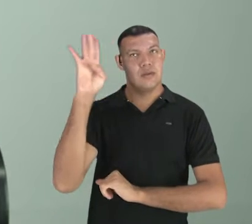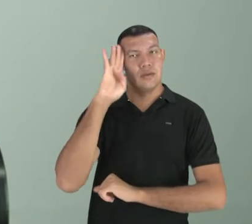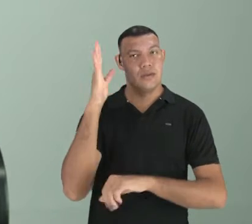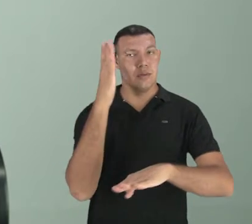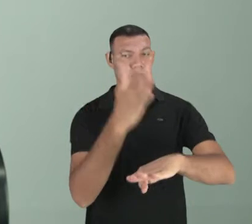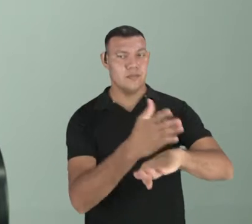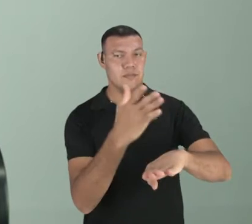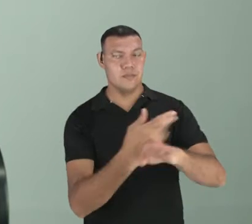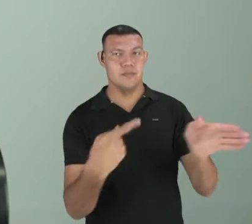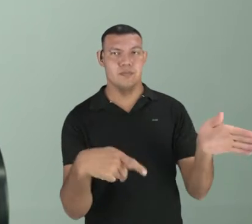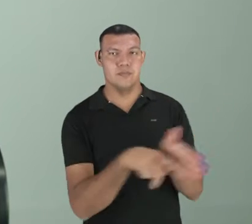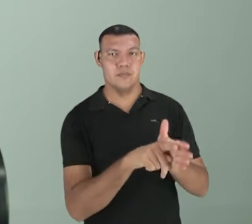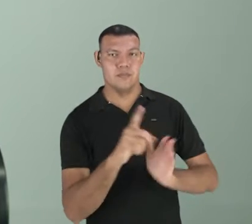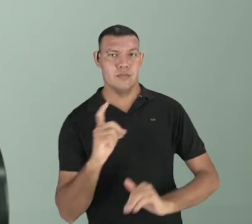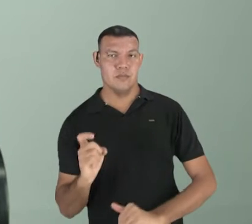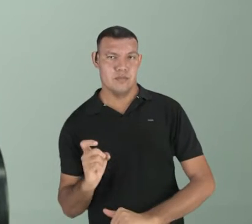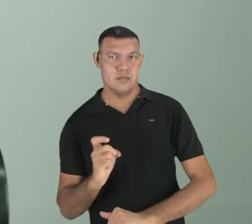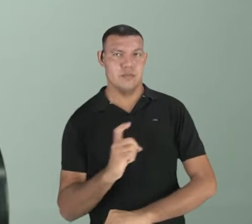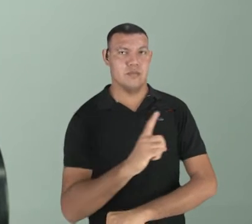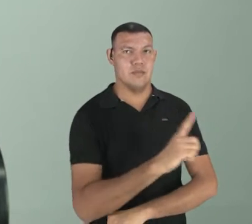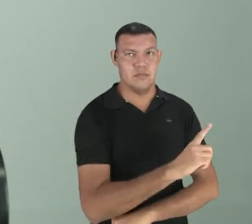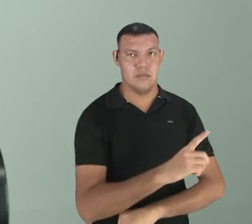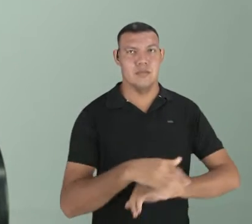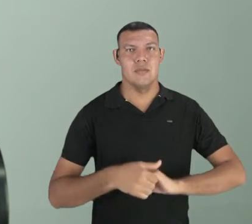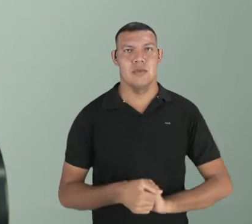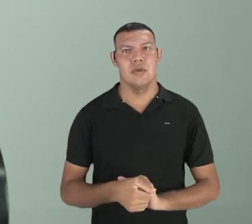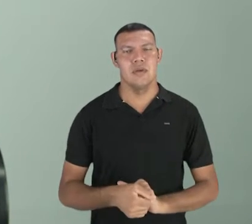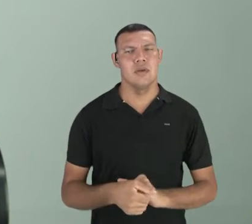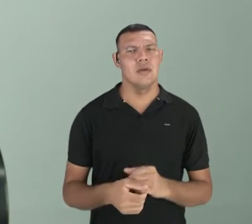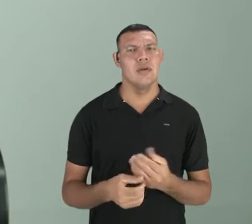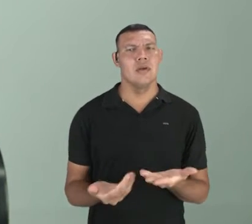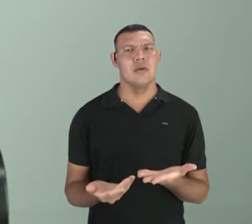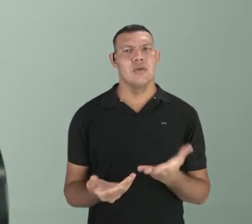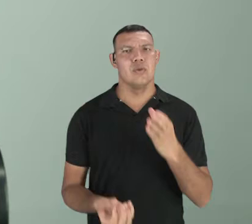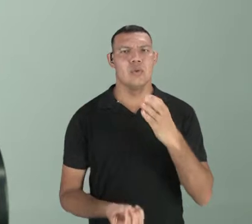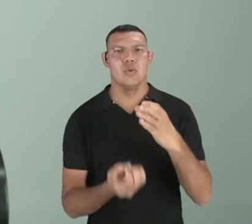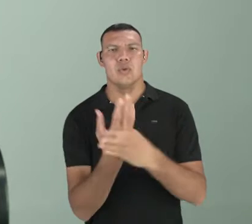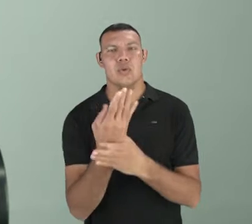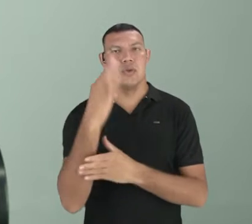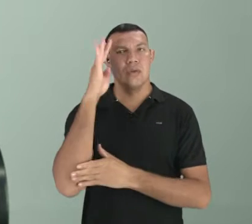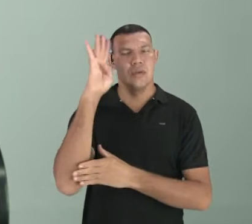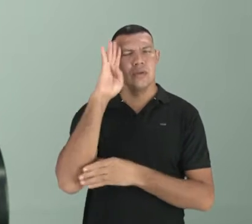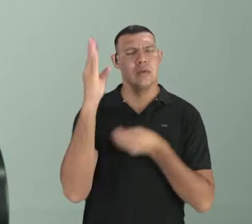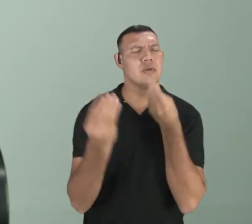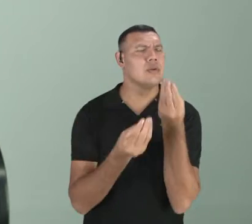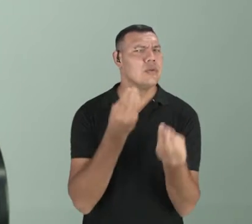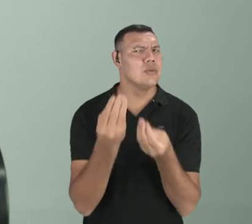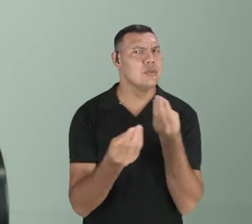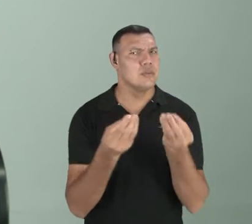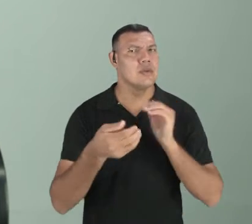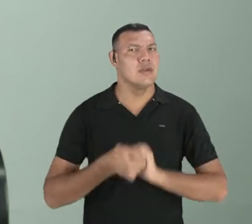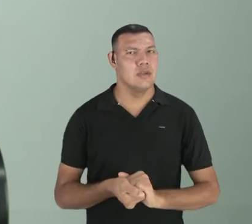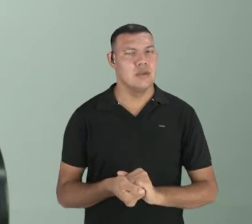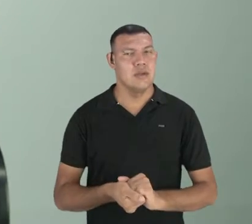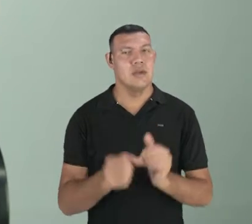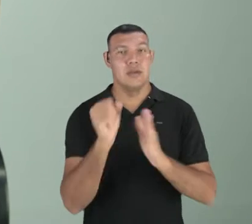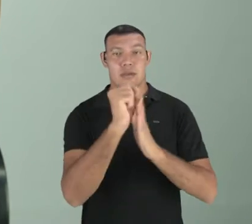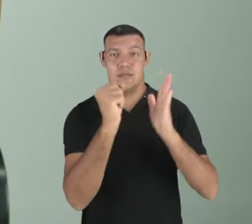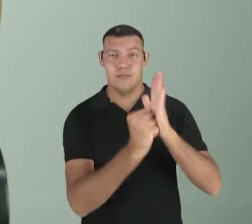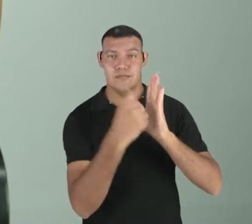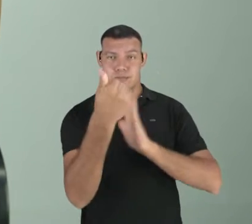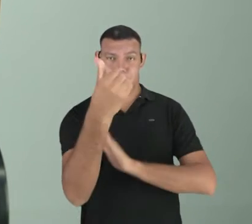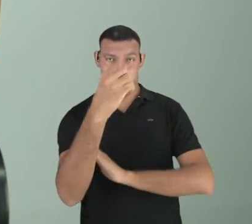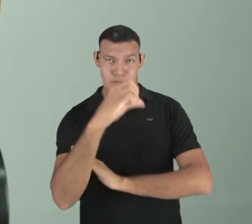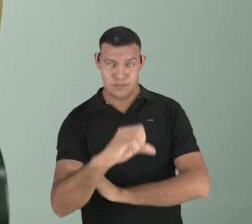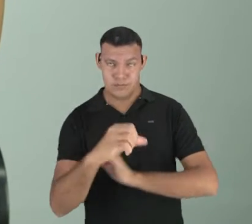da evolução. Bom, como foi que surgiu então as teorias evolucionistas? Em meados do século XIX,